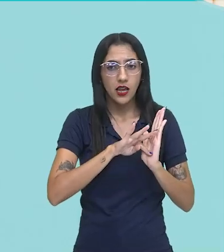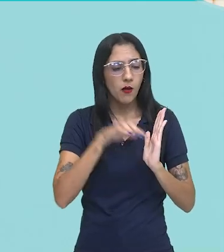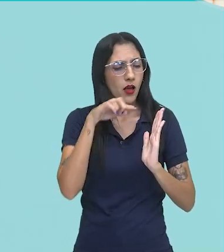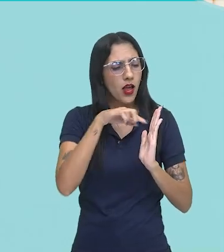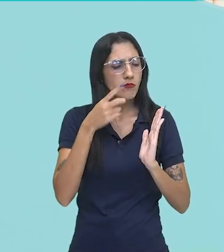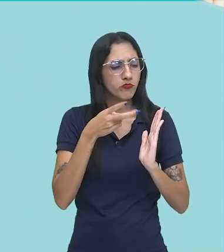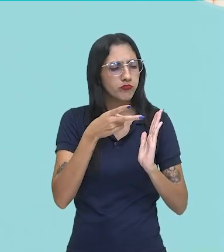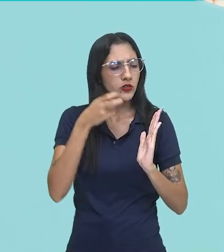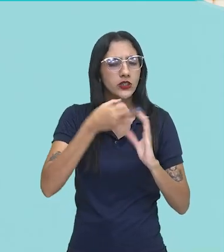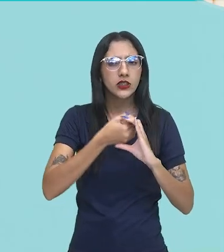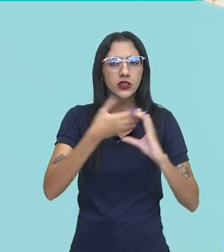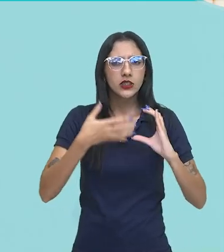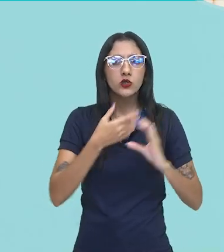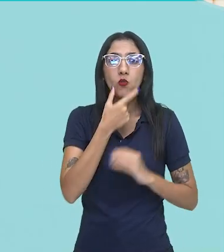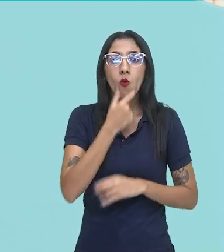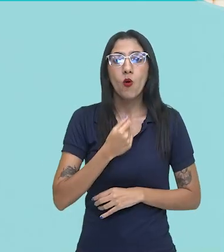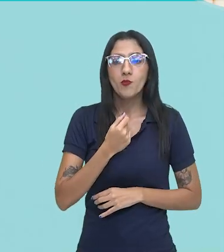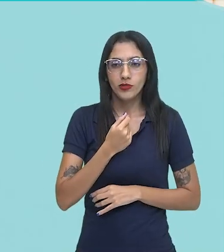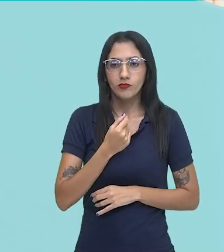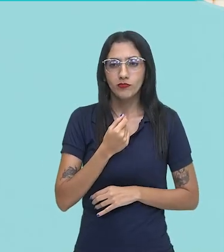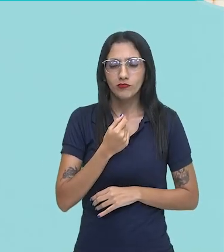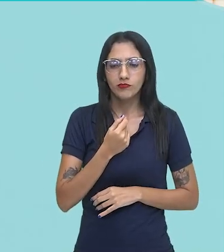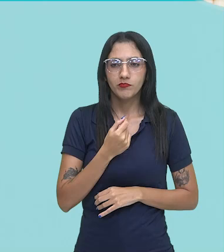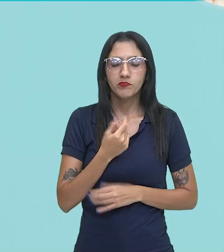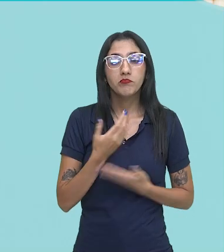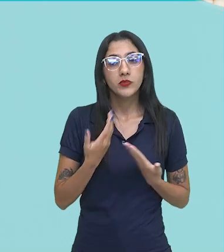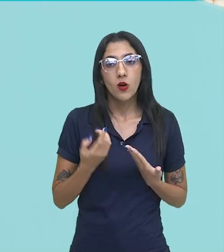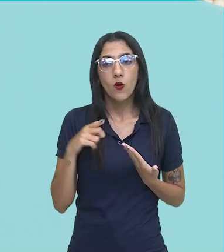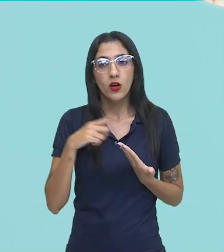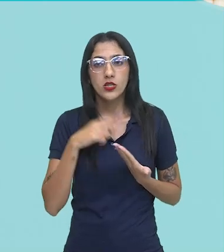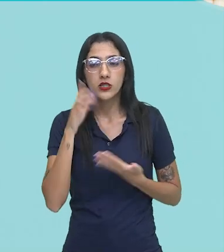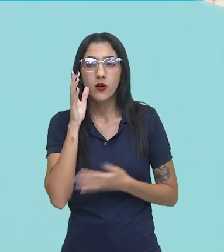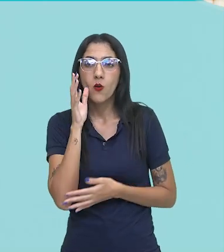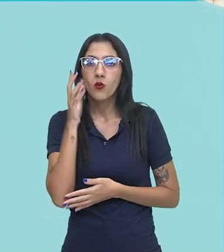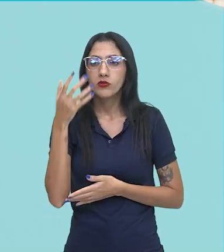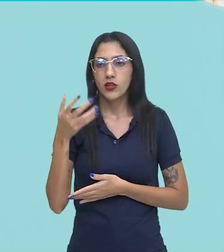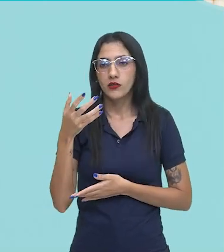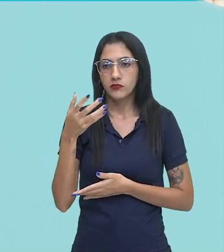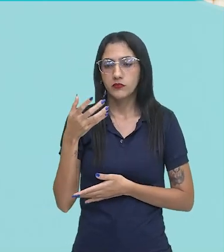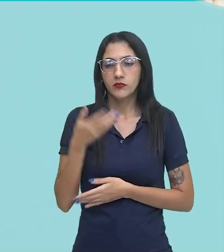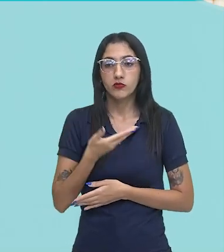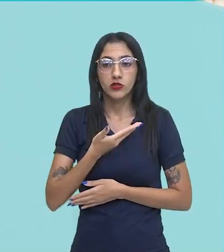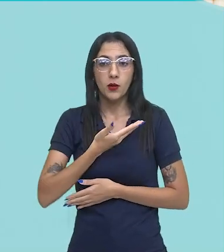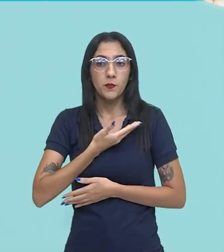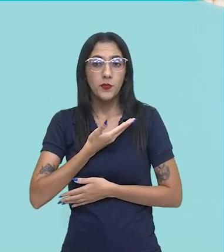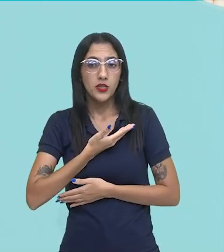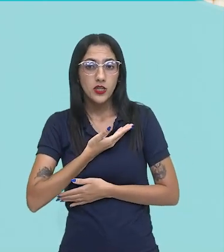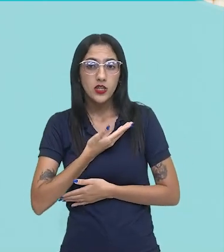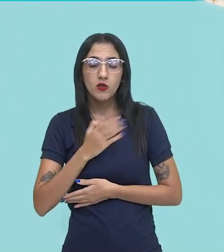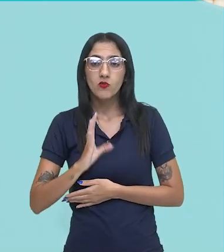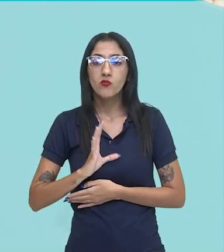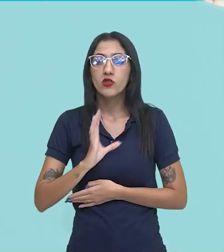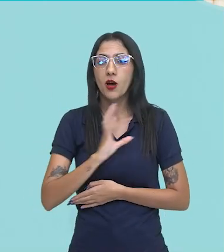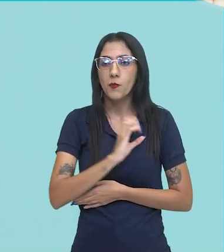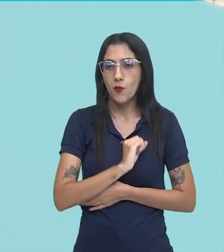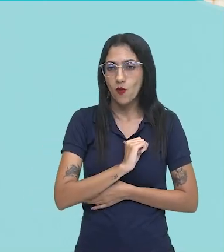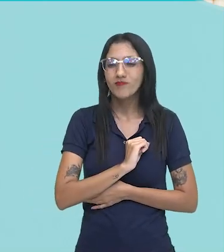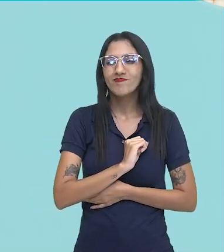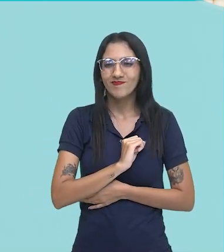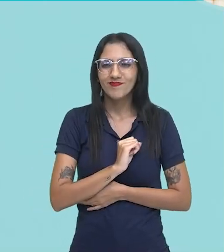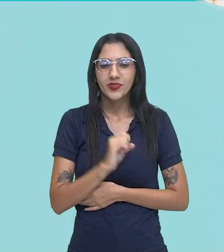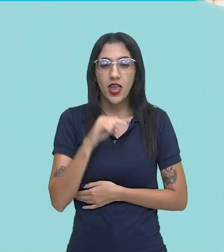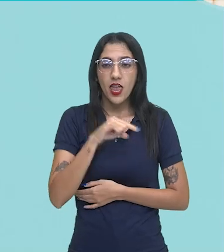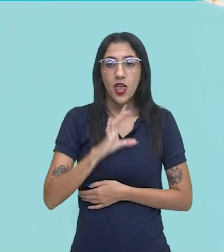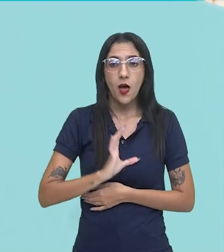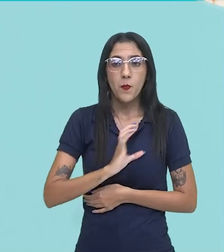como homem. Tá? E assim acontece no de amigo, né, no de amor, o eu lírico